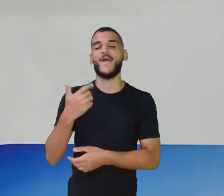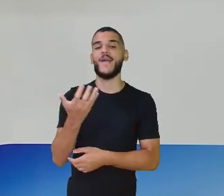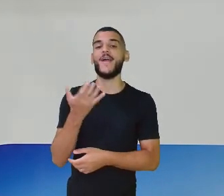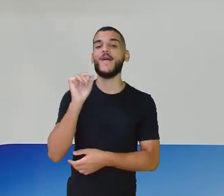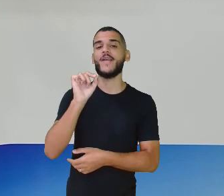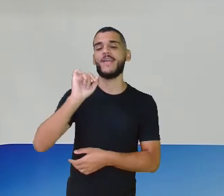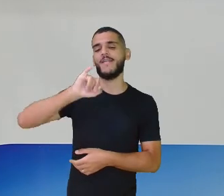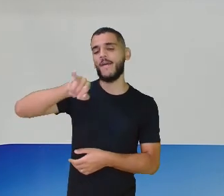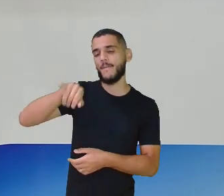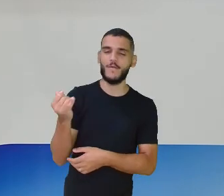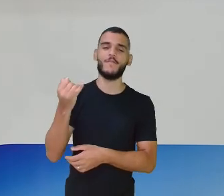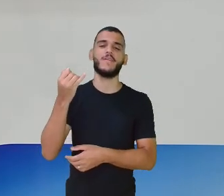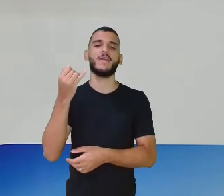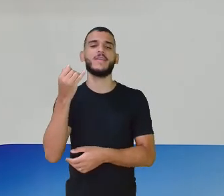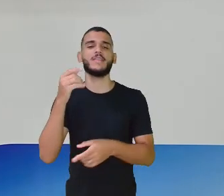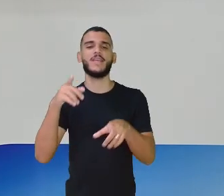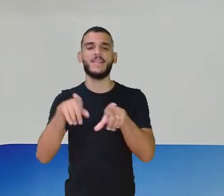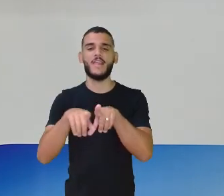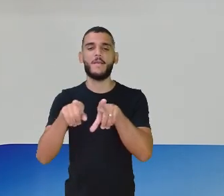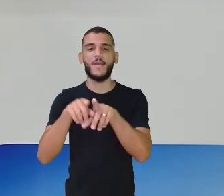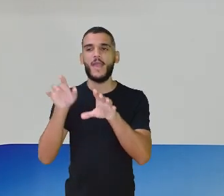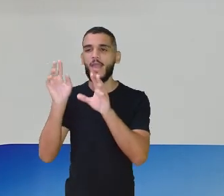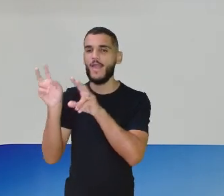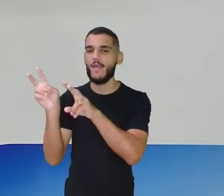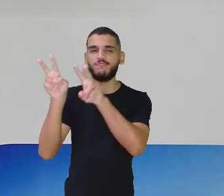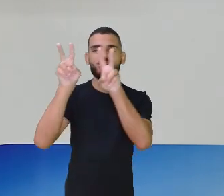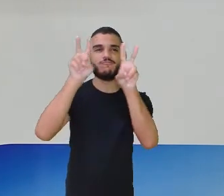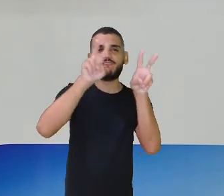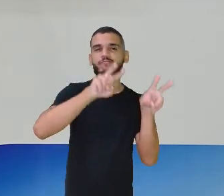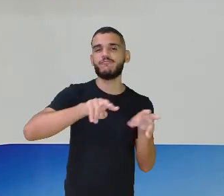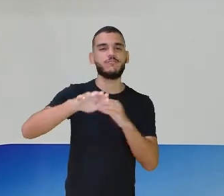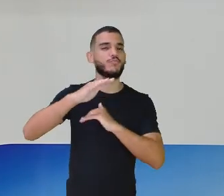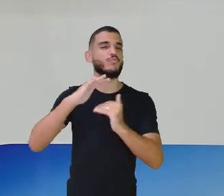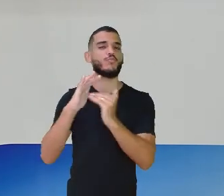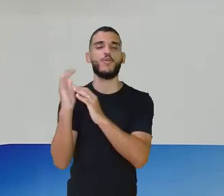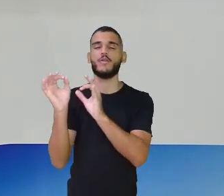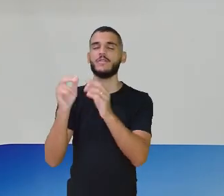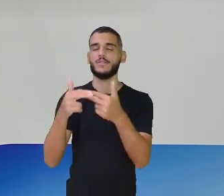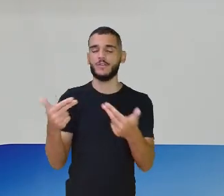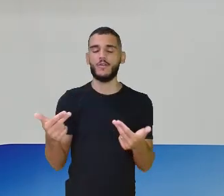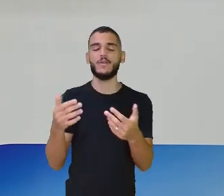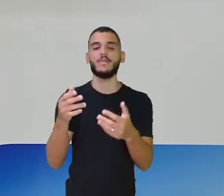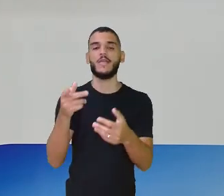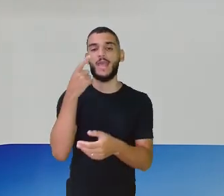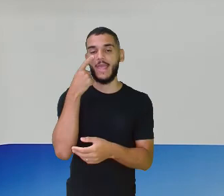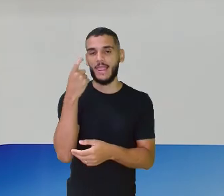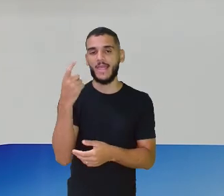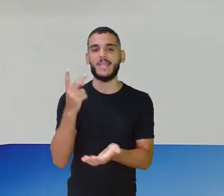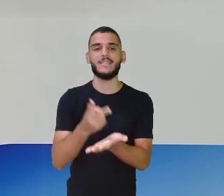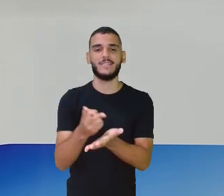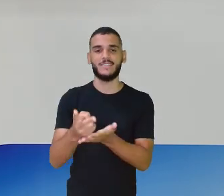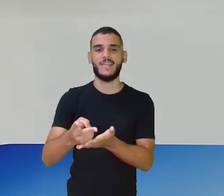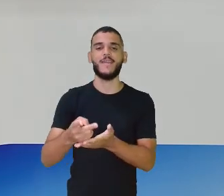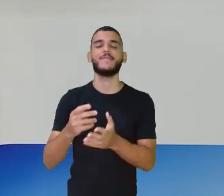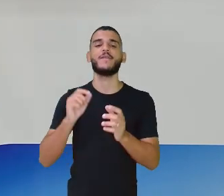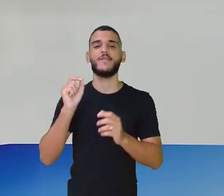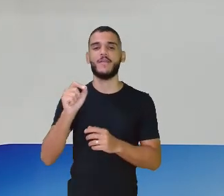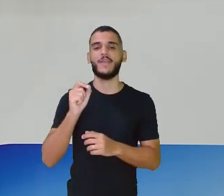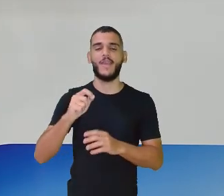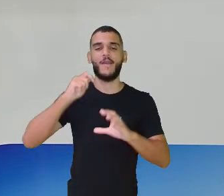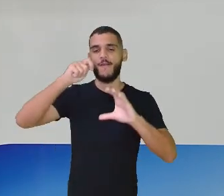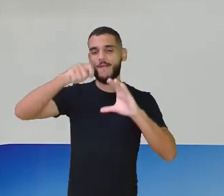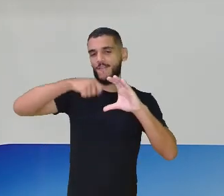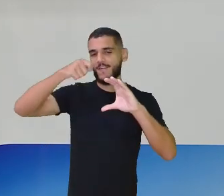aproveitem, escutem tudo, vejam tudo o que aconteceu e se interessem cada vez mais pelo mundo da robótica. Então, o vídeo